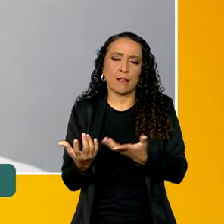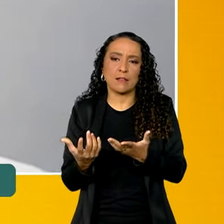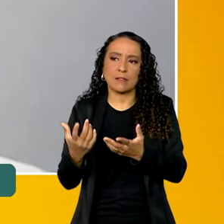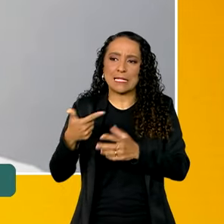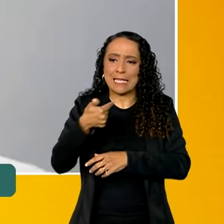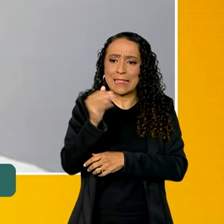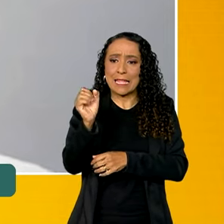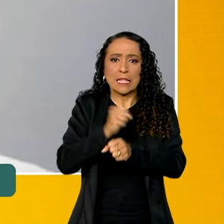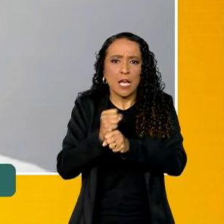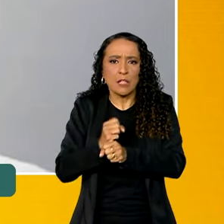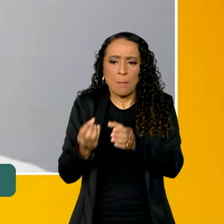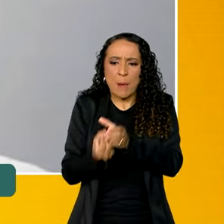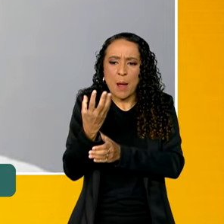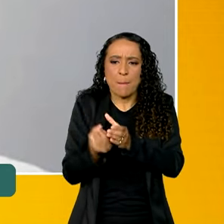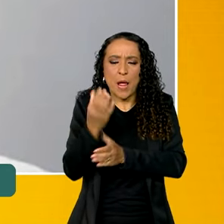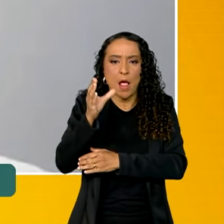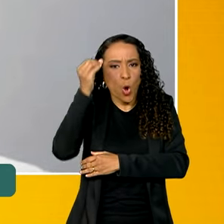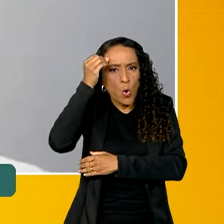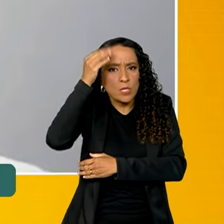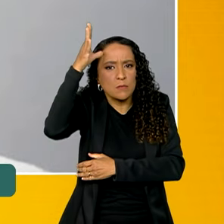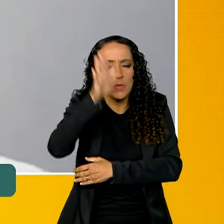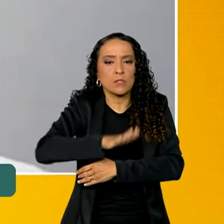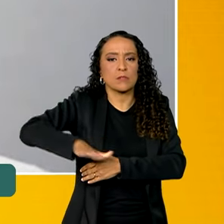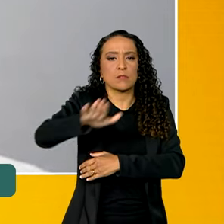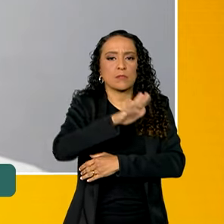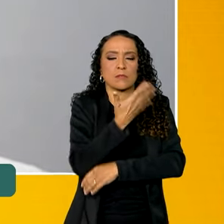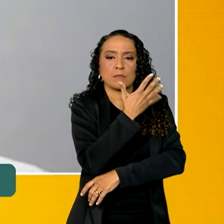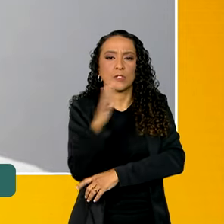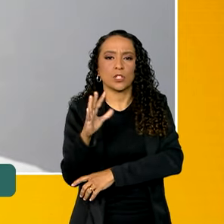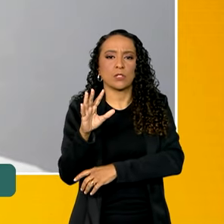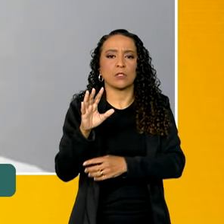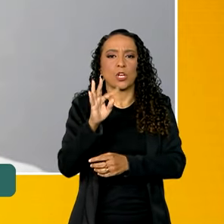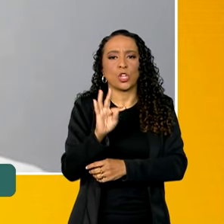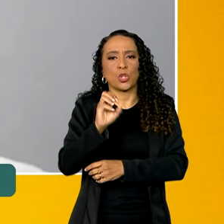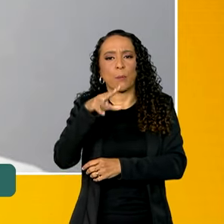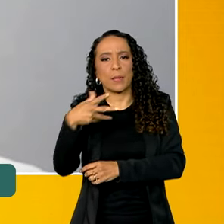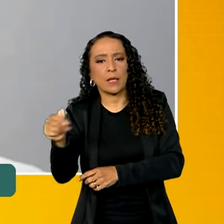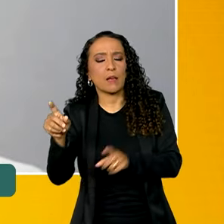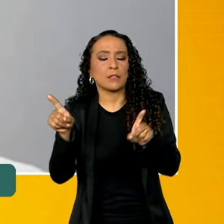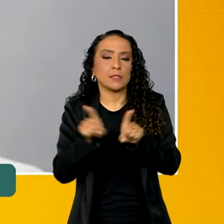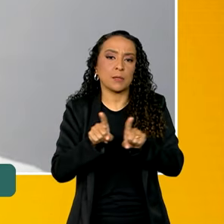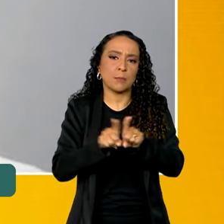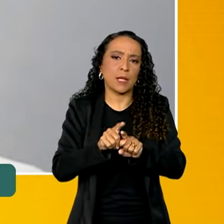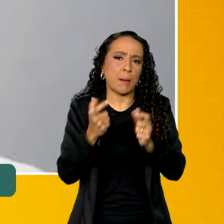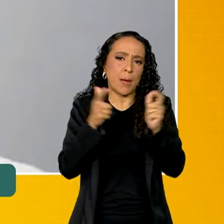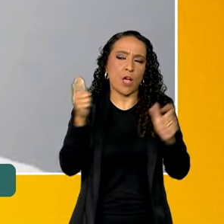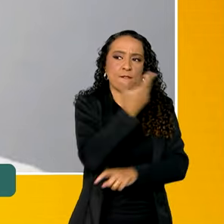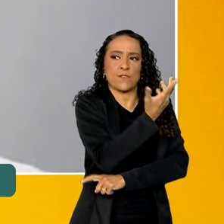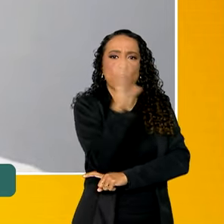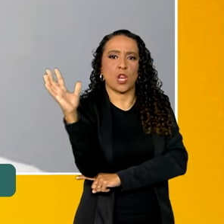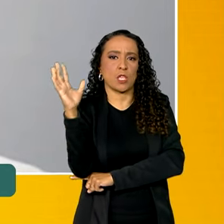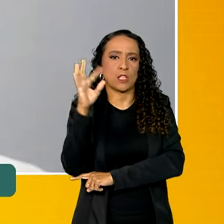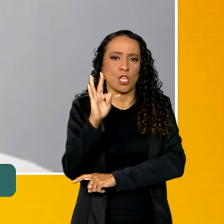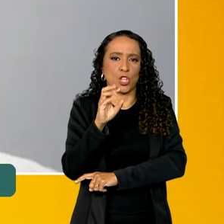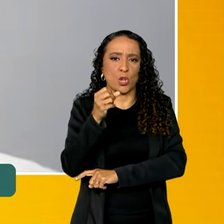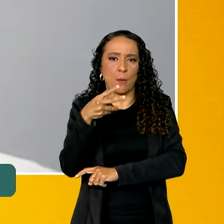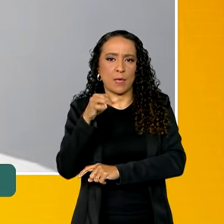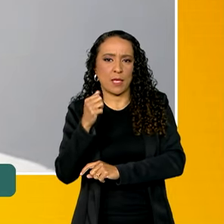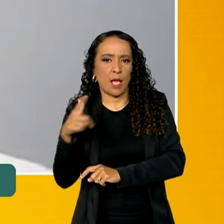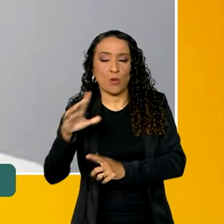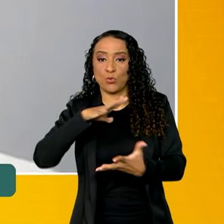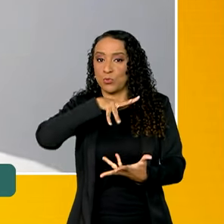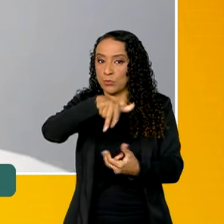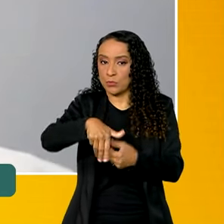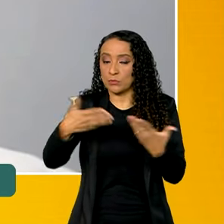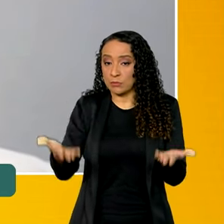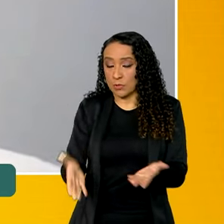produzindo conhecimento em biologia tropical e, como foi dito na abertura, sobre a maior floresta tropical do mundo. Então,